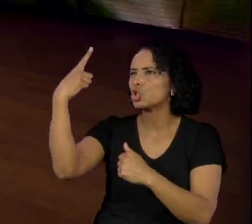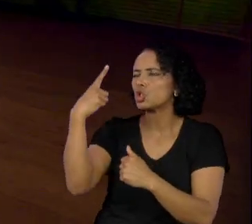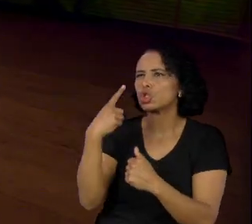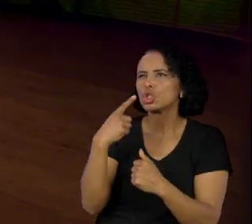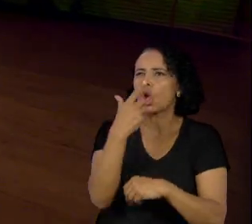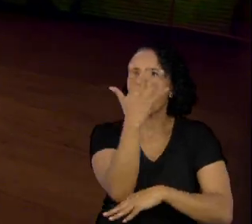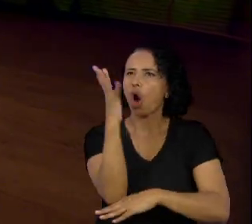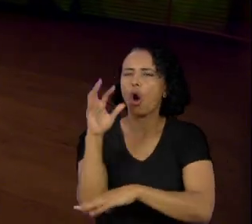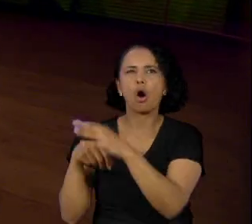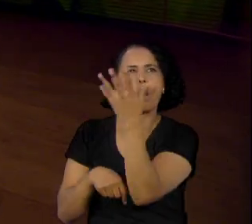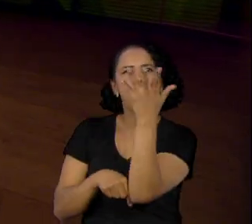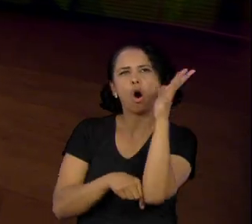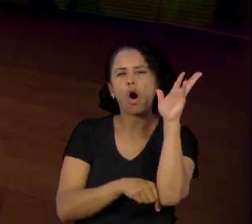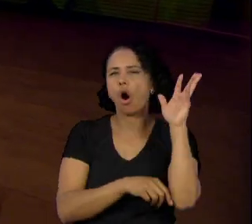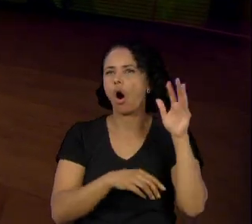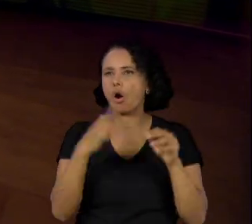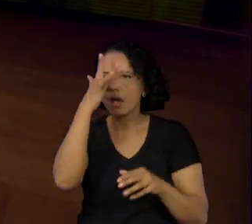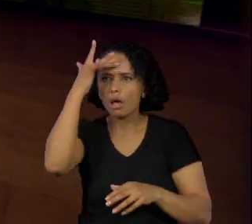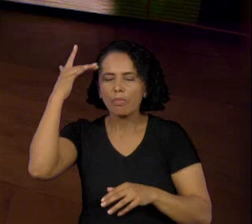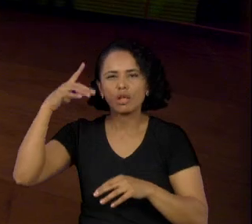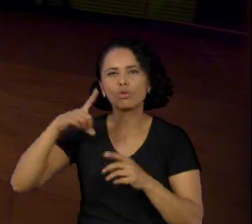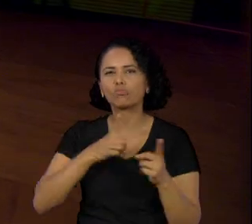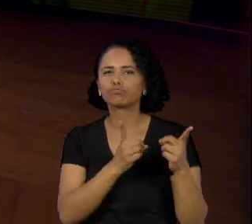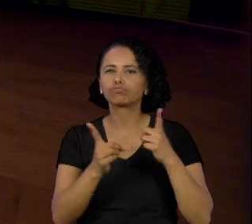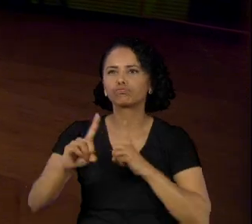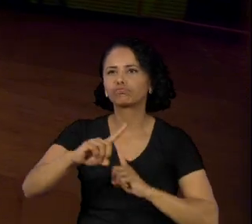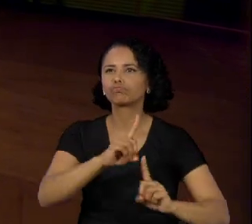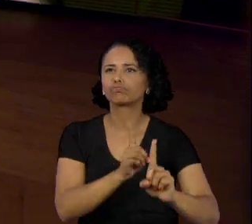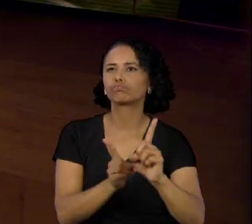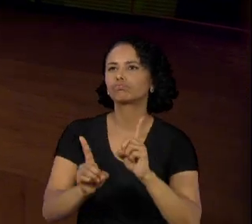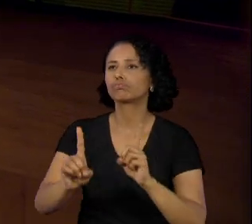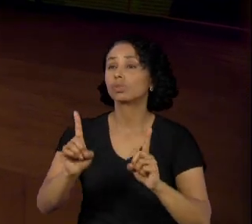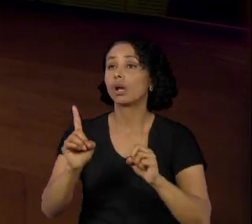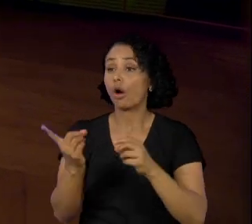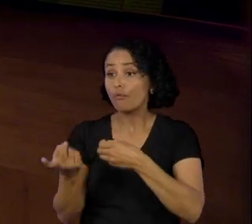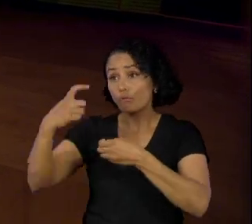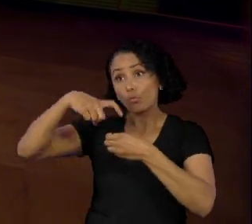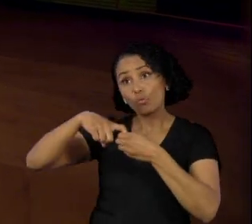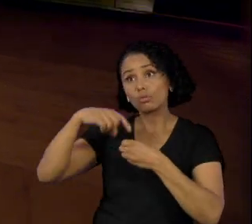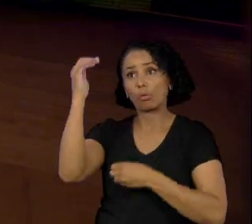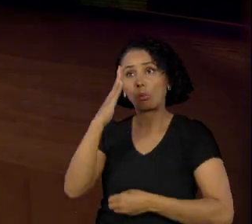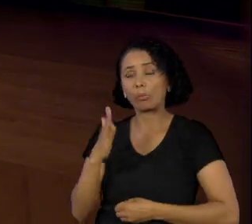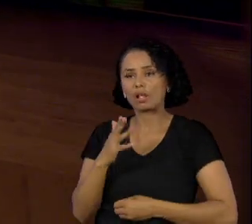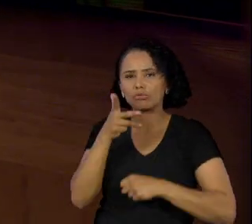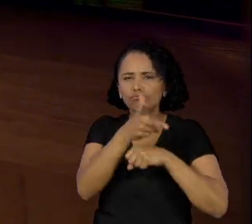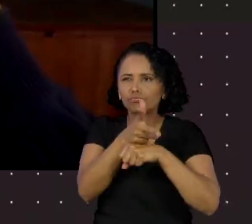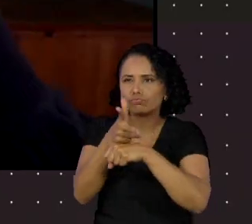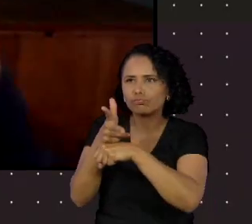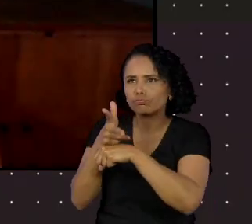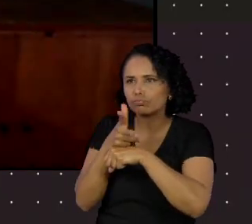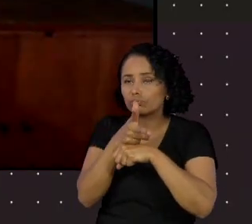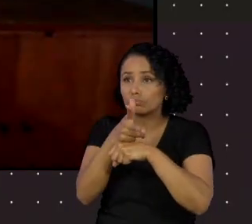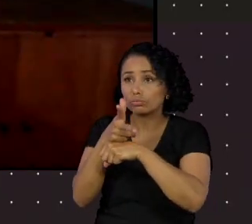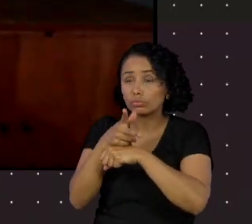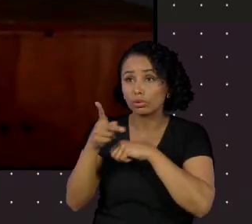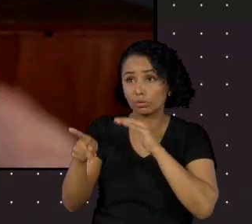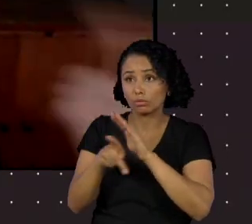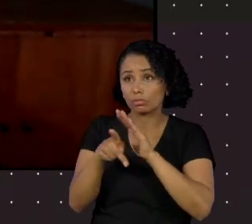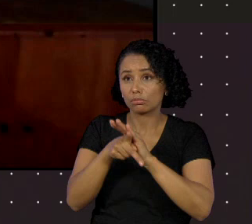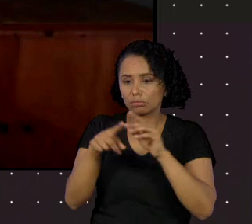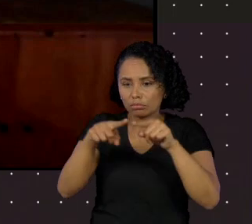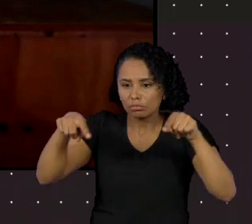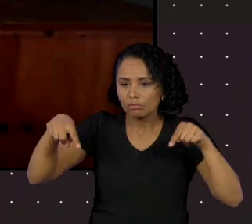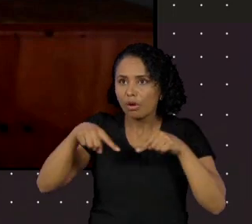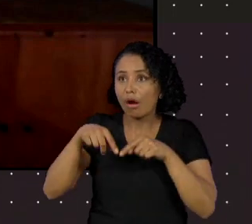e as pessoas na rua. E a gente voltou para o Brasil, filmamos tudo que era filmado no Brasil, que era no estúdio, e a